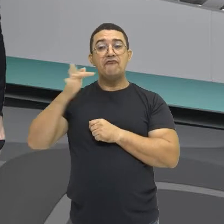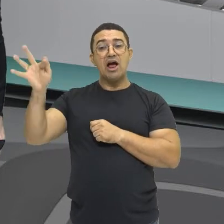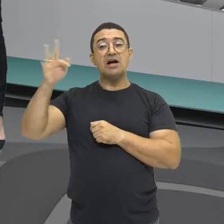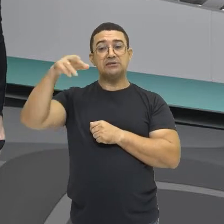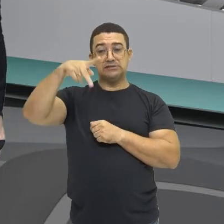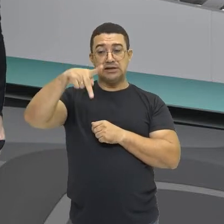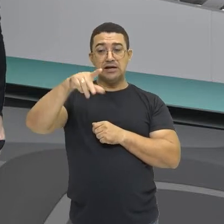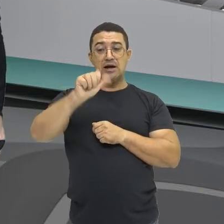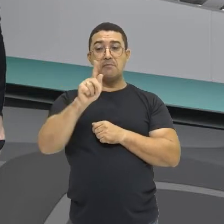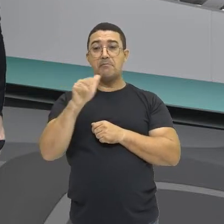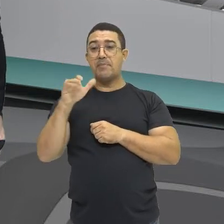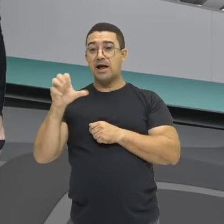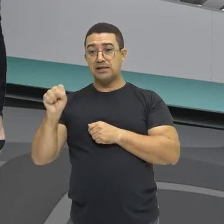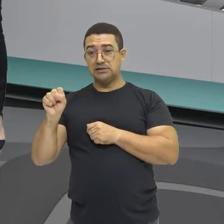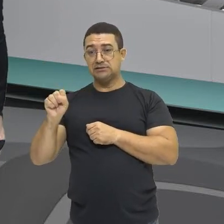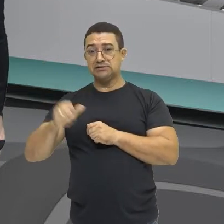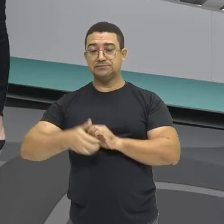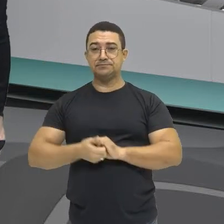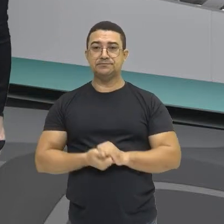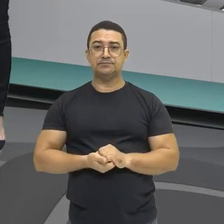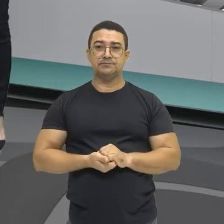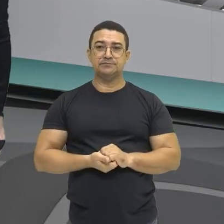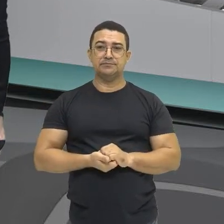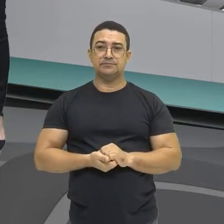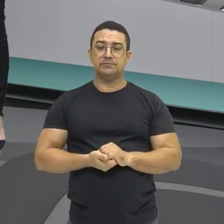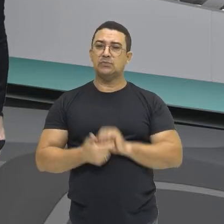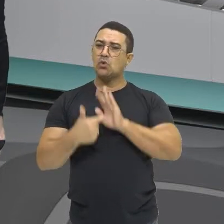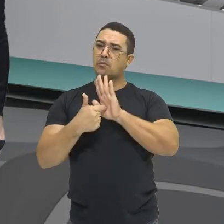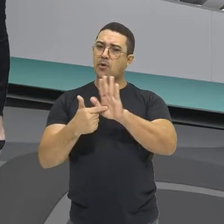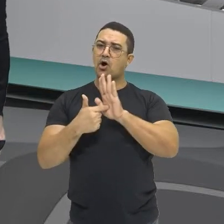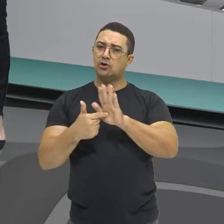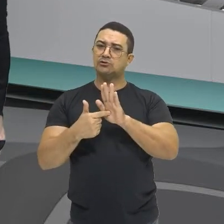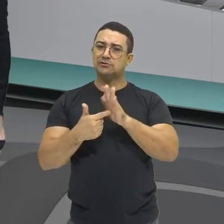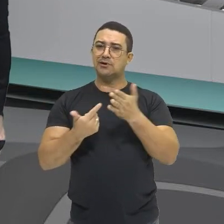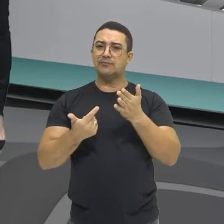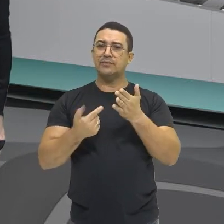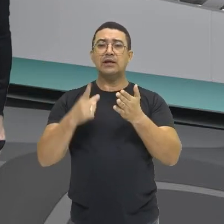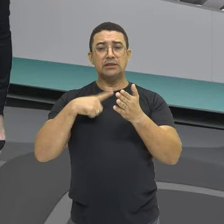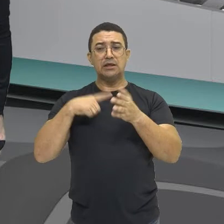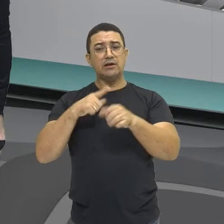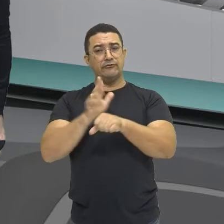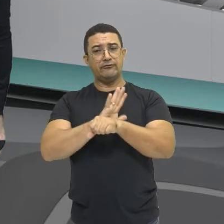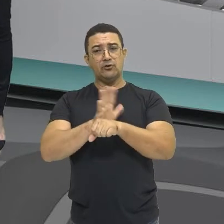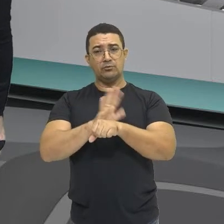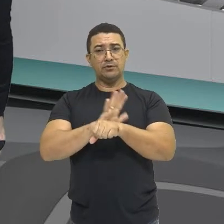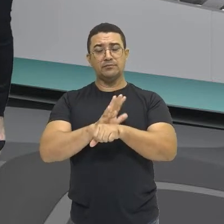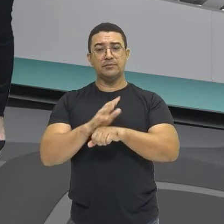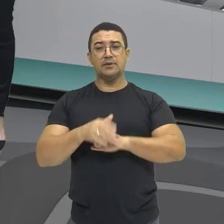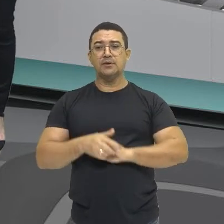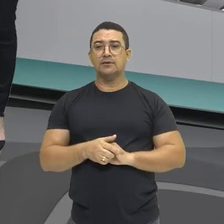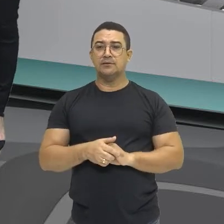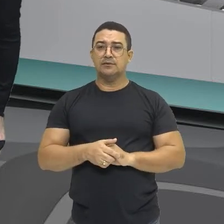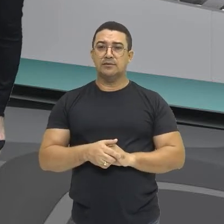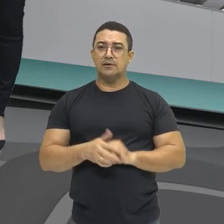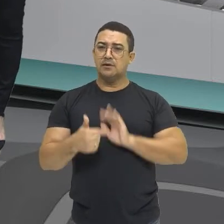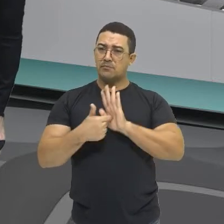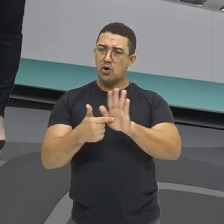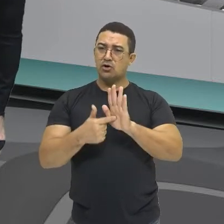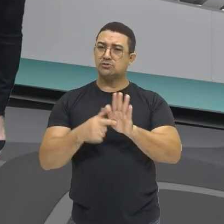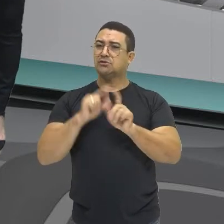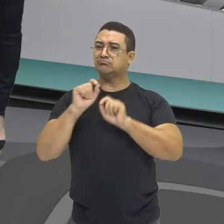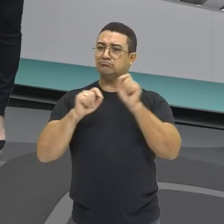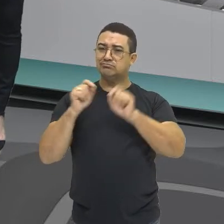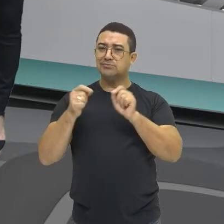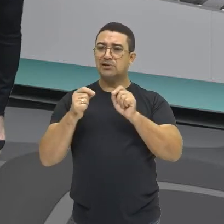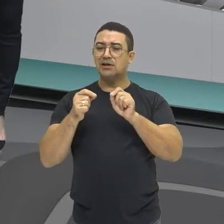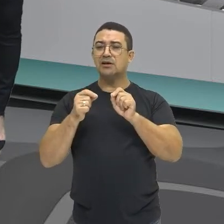ouviu falar de Moulin Rouge, né? Então ele retrata muito isso. Tem um filme chamado Moulin Rouge. Então ele retrata muito essa questão